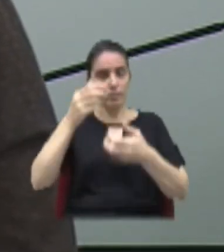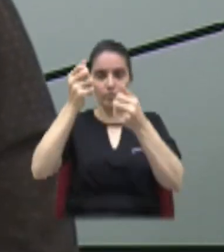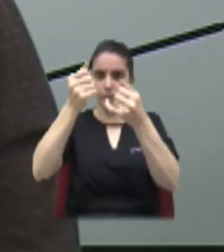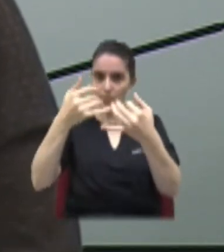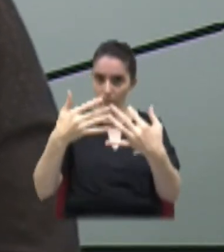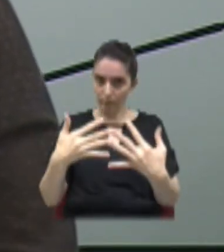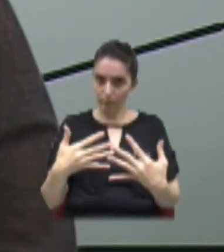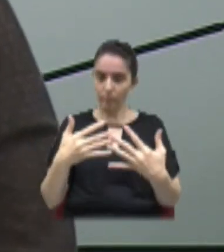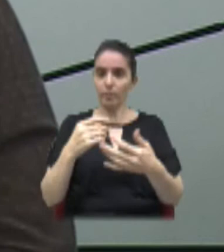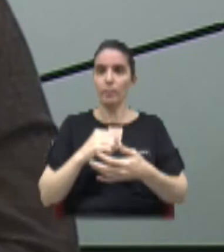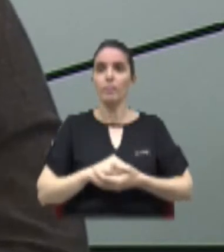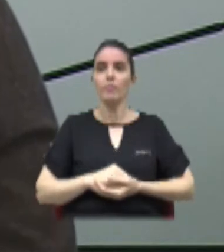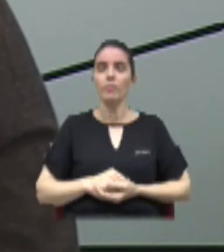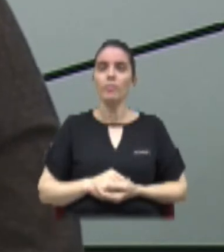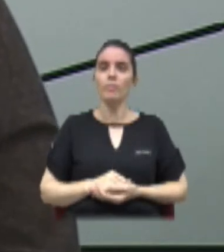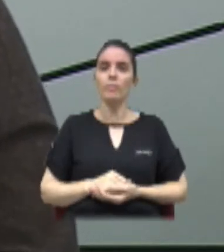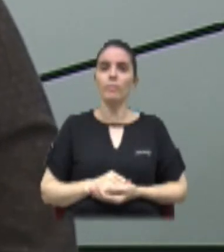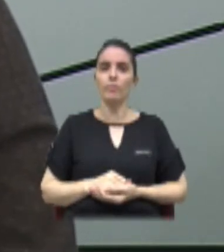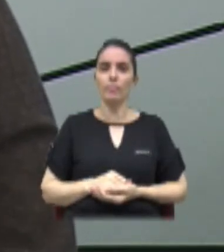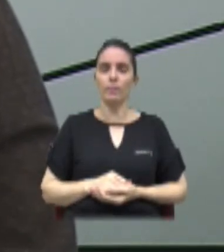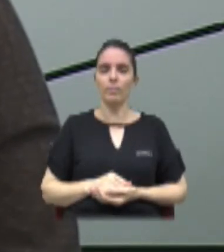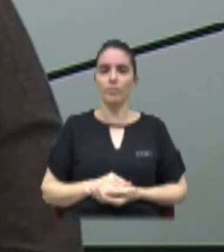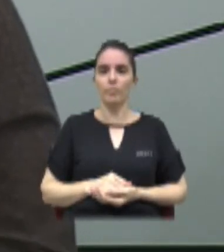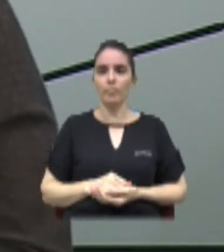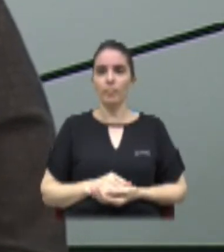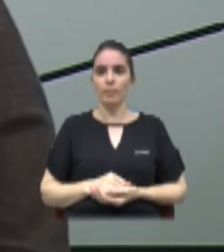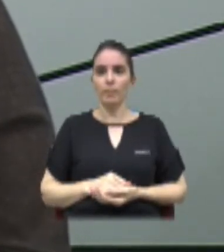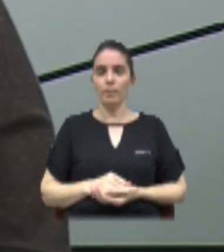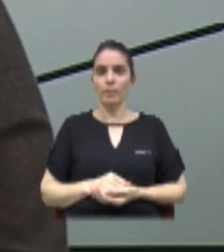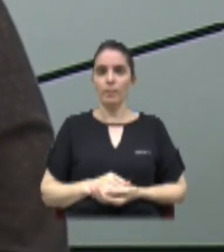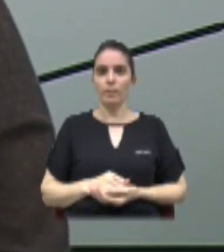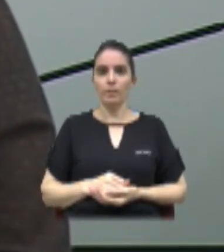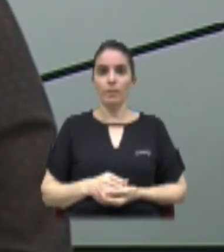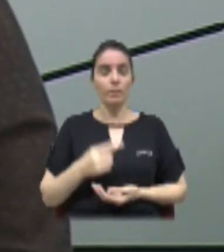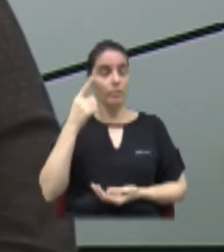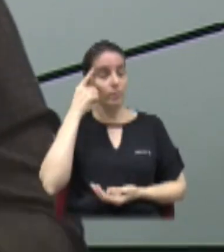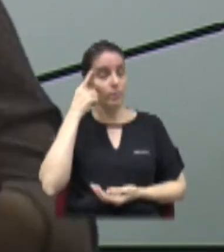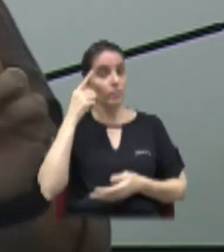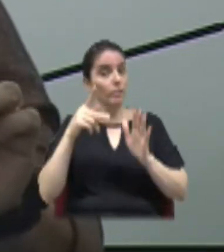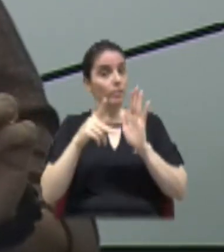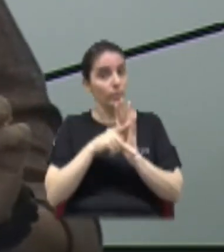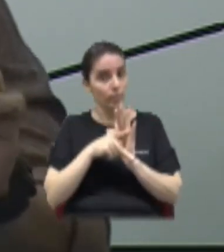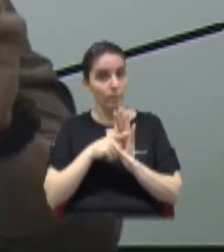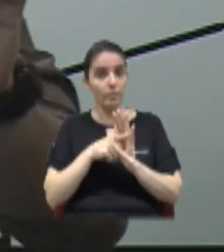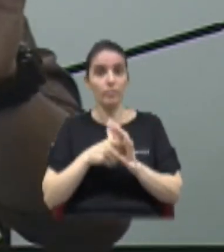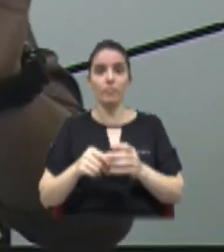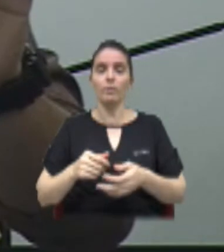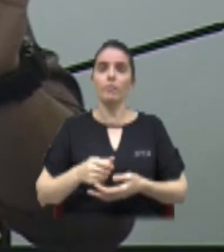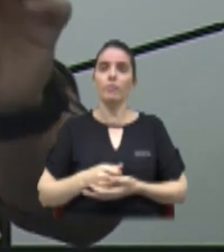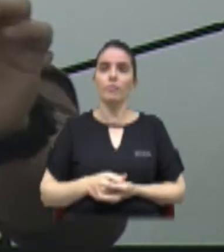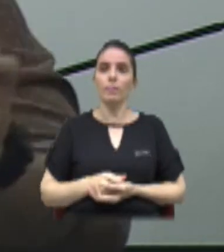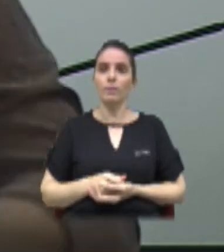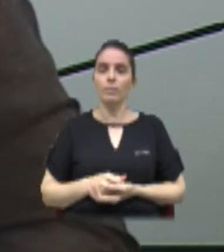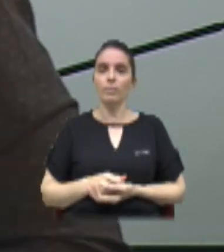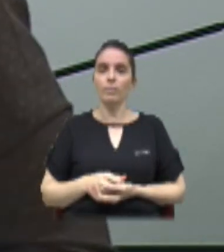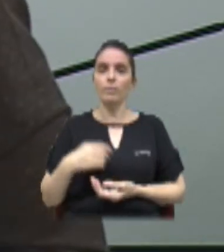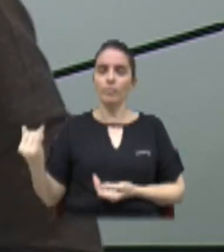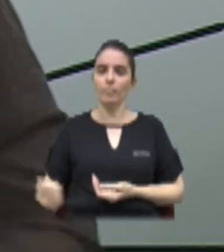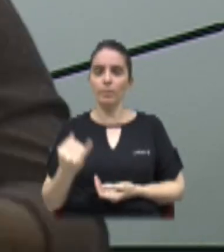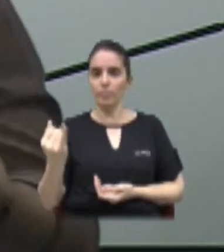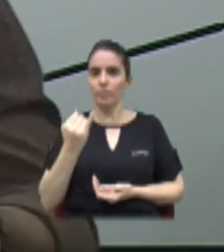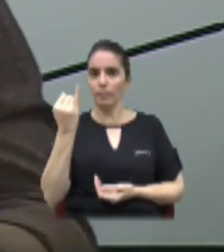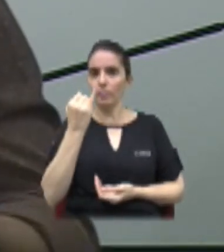Em nenhum momento, vereador Rafael, eu quis distorcer o seu pensamento. Eu também acho que existem áreas muito mais importantes, como a